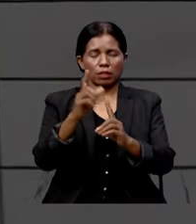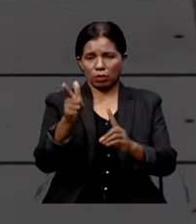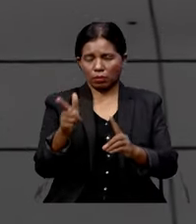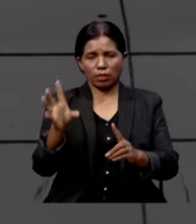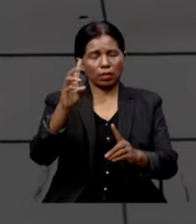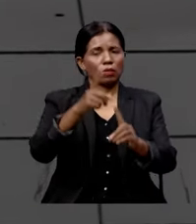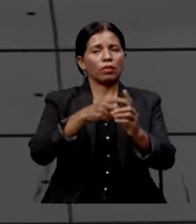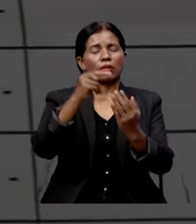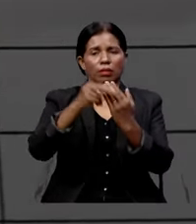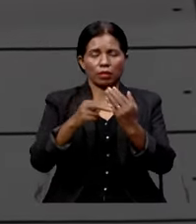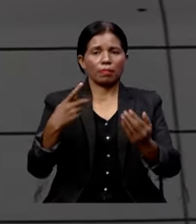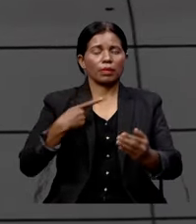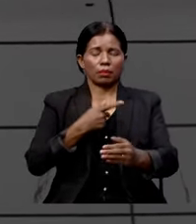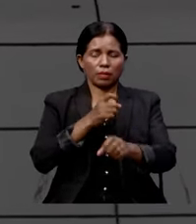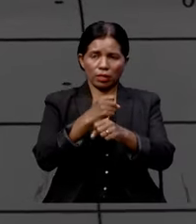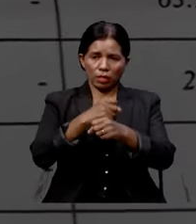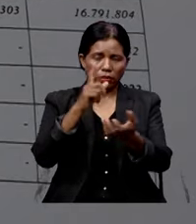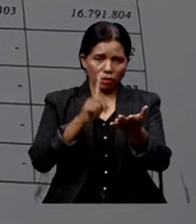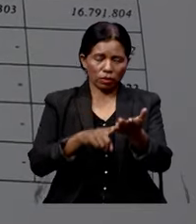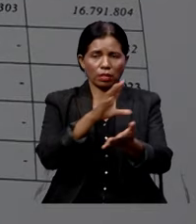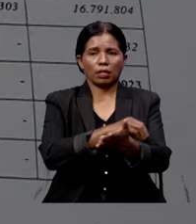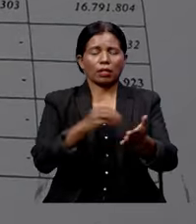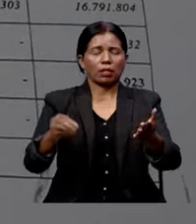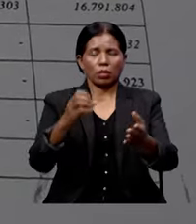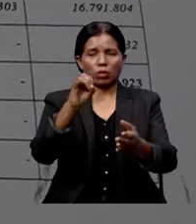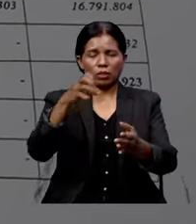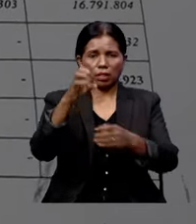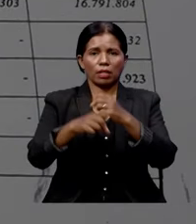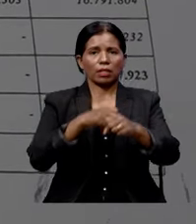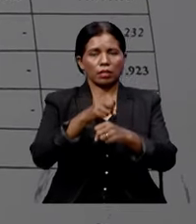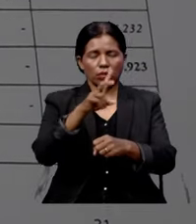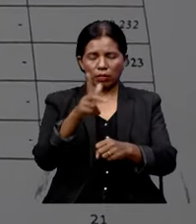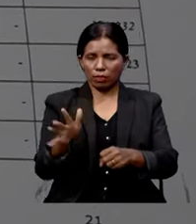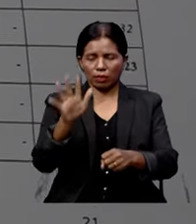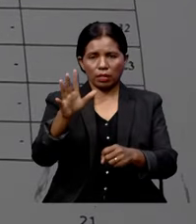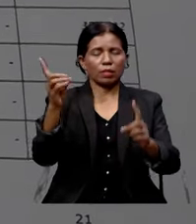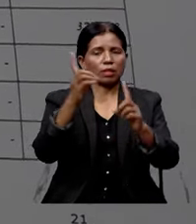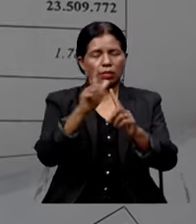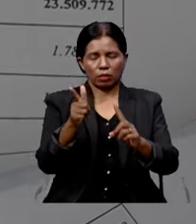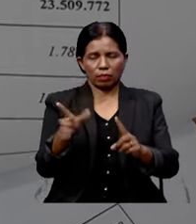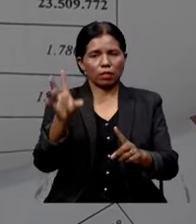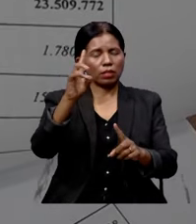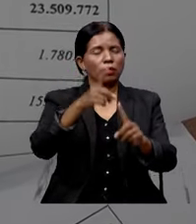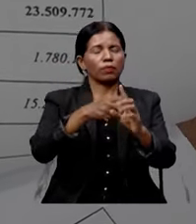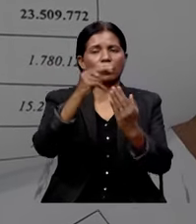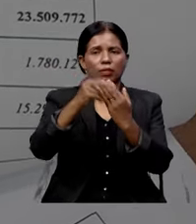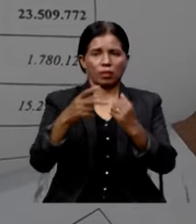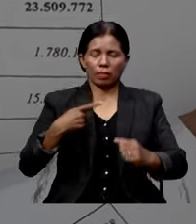fula novembro parlamento halo diskusang no aprovasang ba final global OZE tinang rong rong resi 5 no iha lorong rong resi itu fula novembro